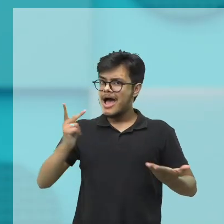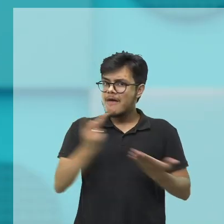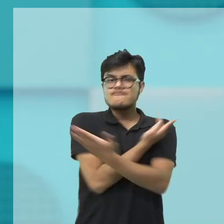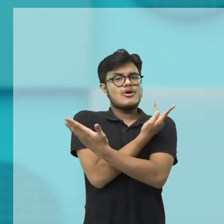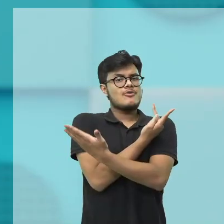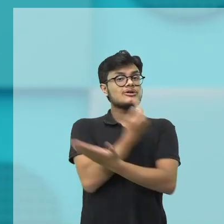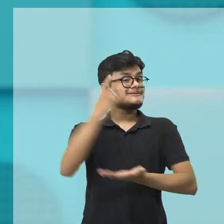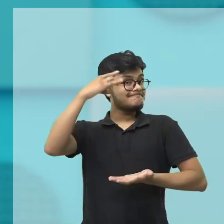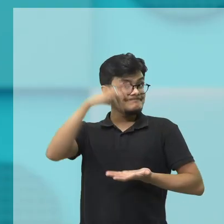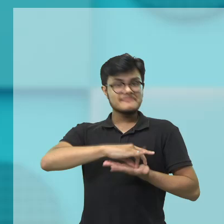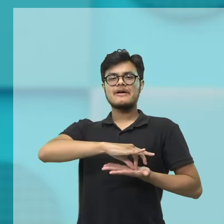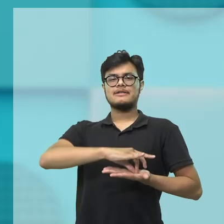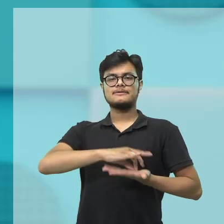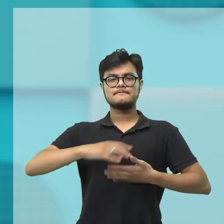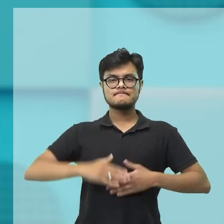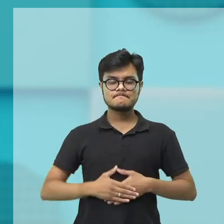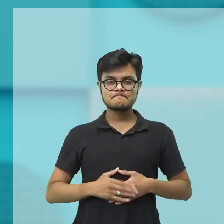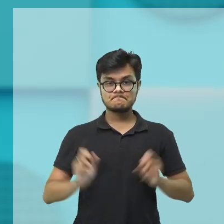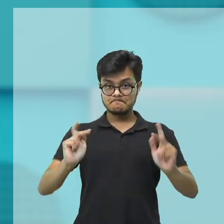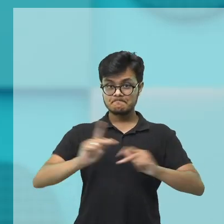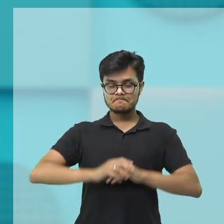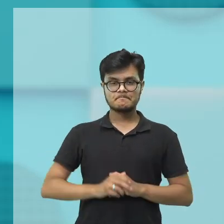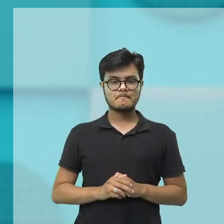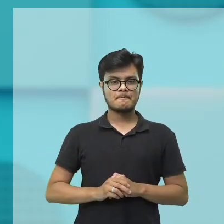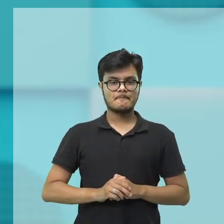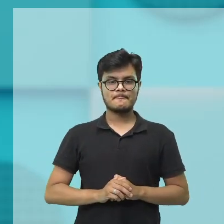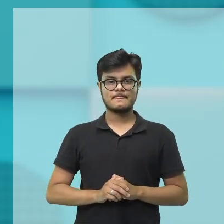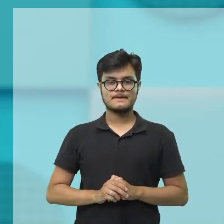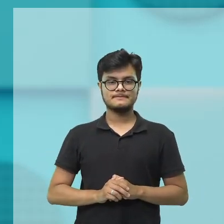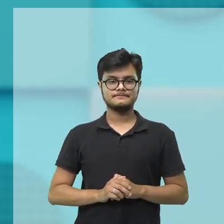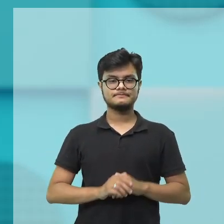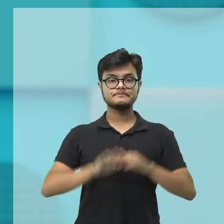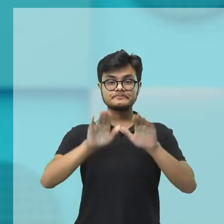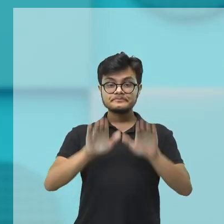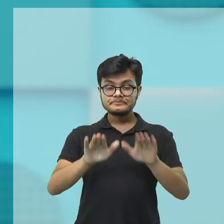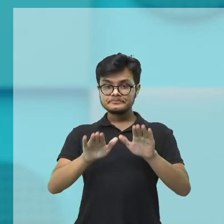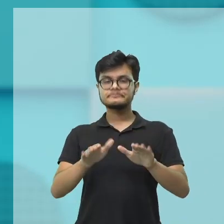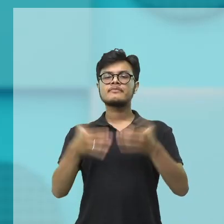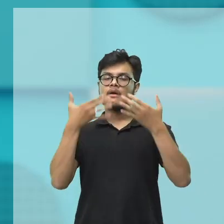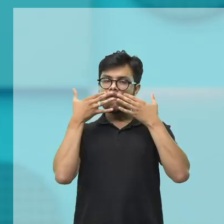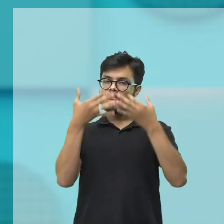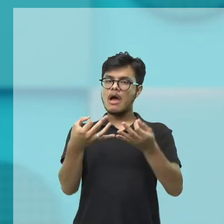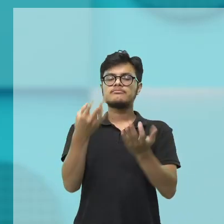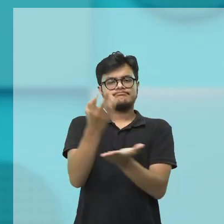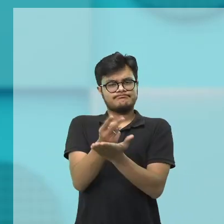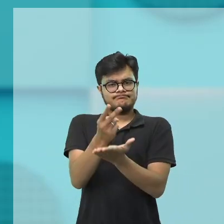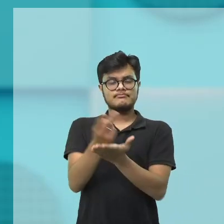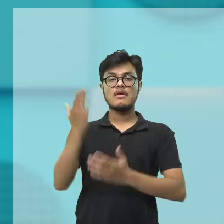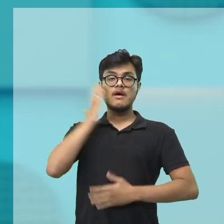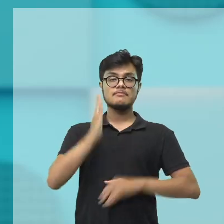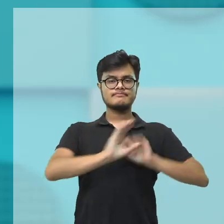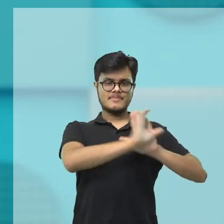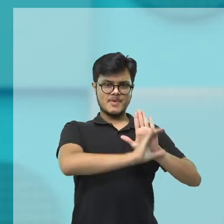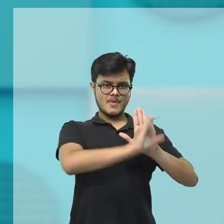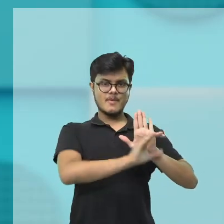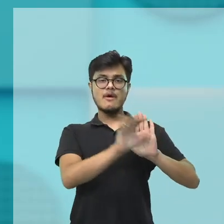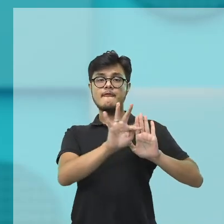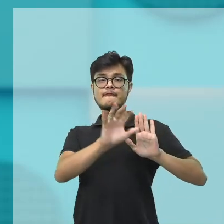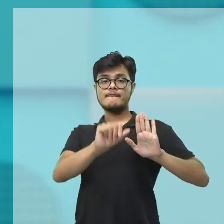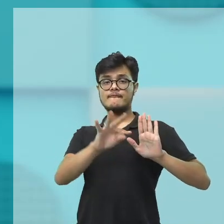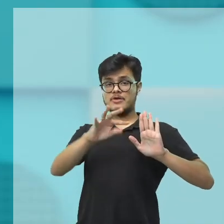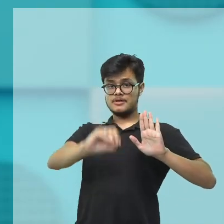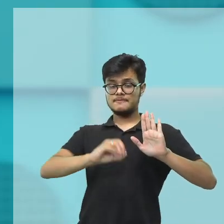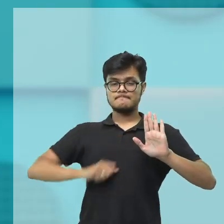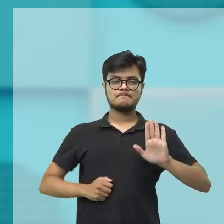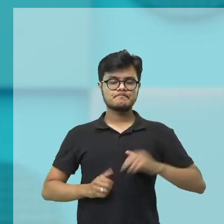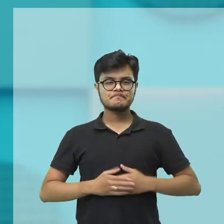que realmente aconteceu, tá bom? Vamos nos ater, então, a esse conceito. Fato é aquilo que é real.